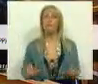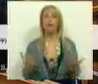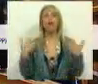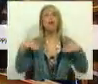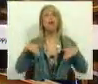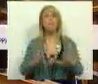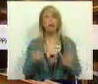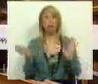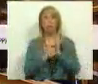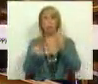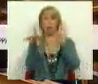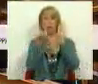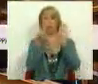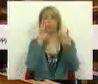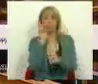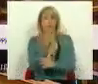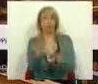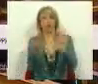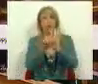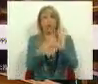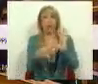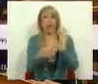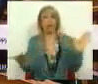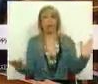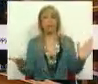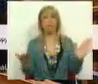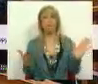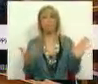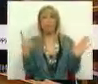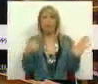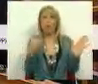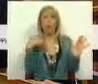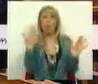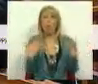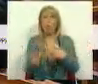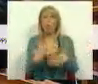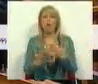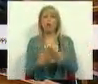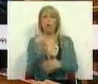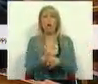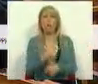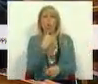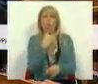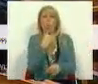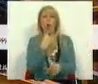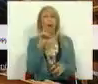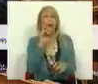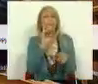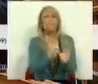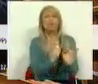legislativo, a ter uma posição excessivamente protecionista e, nesta proposta,